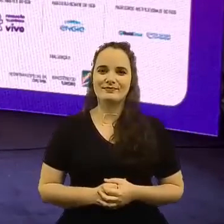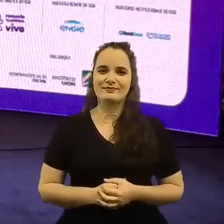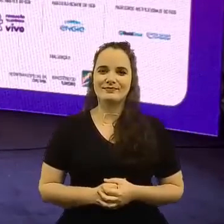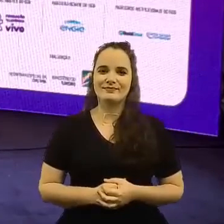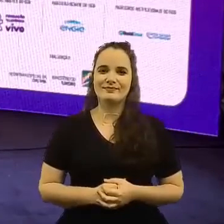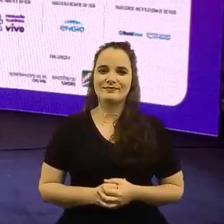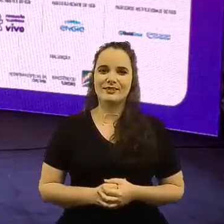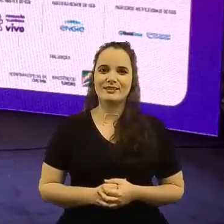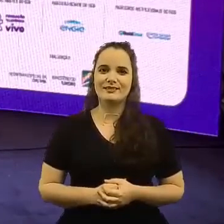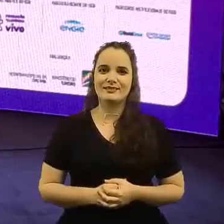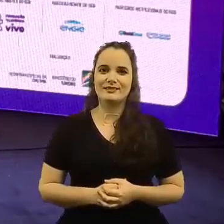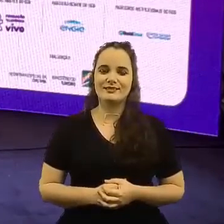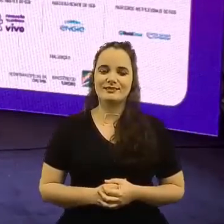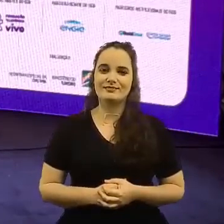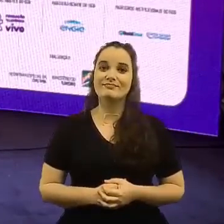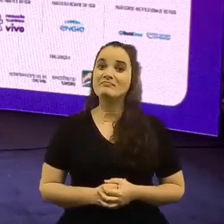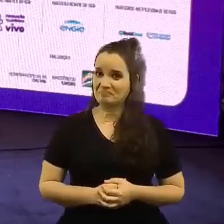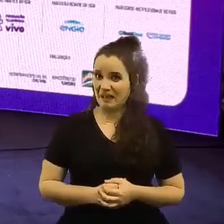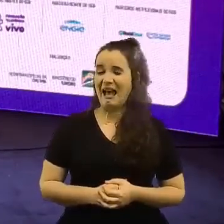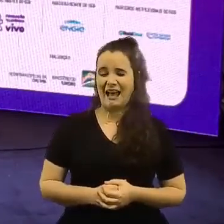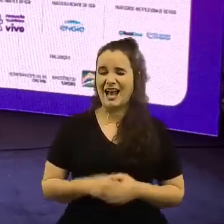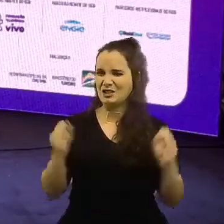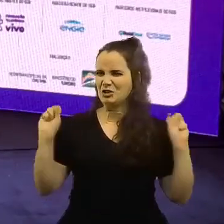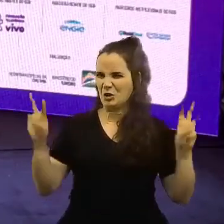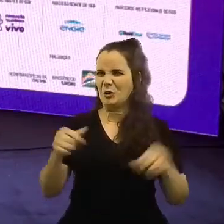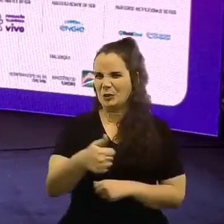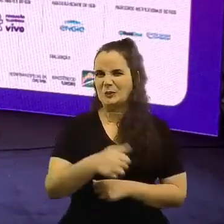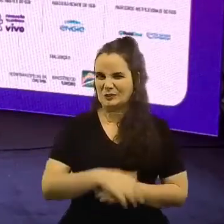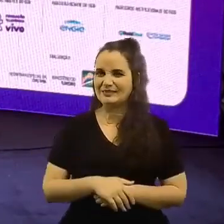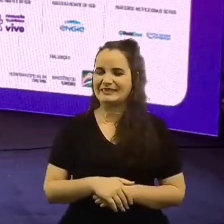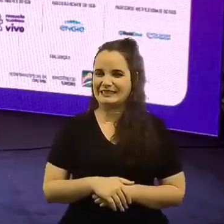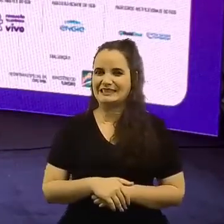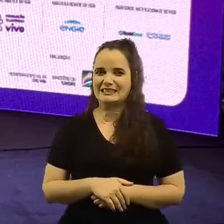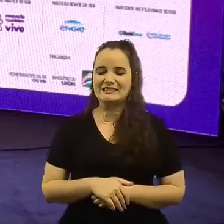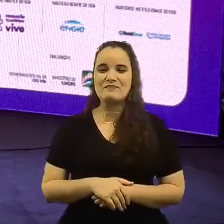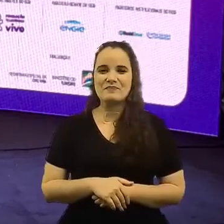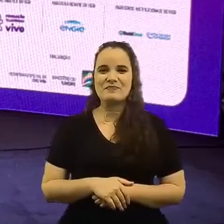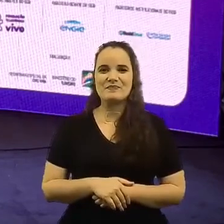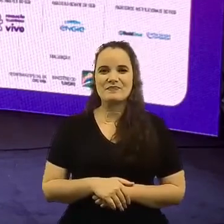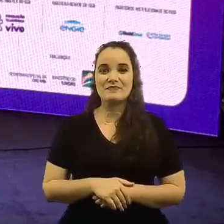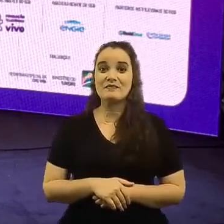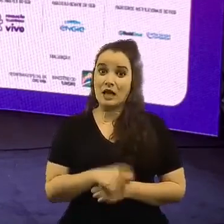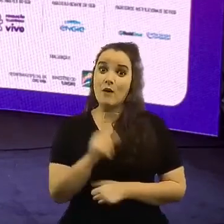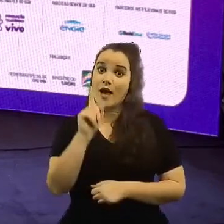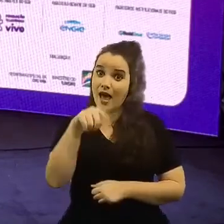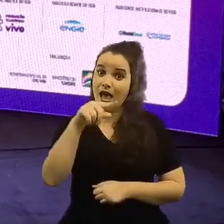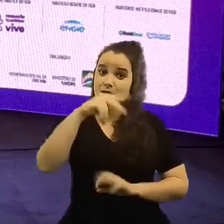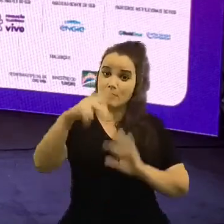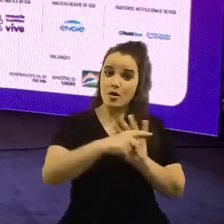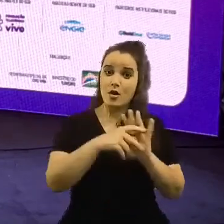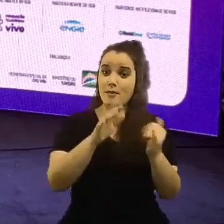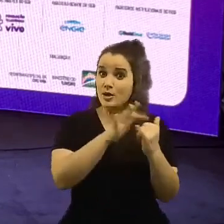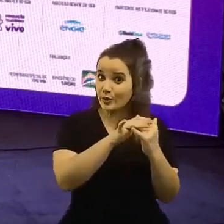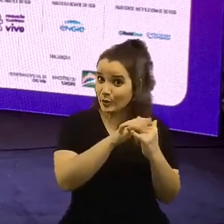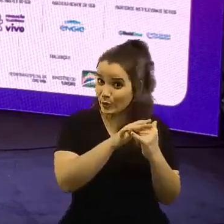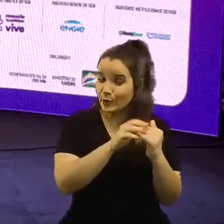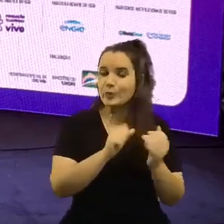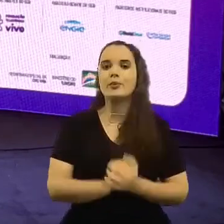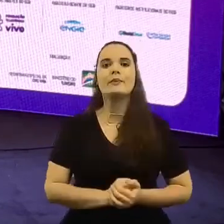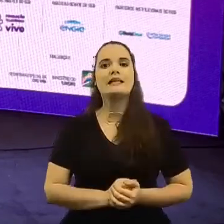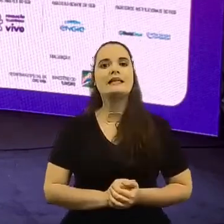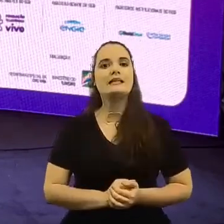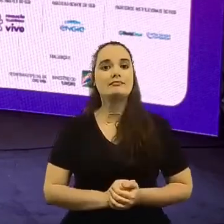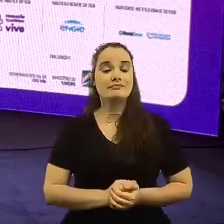Muito show, né? Bem, essa nossa série está no YouTube, né? Se inscrevam no nosso